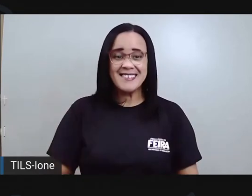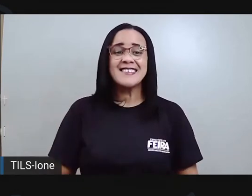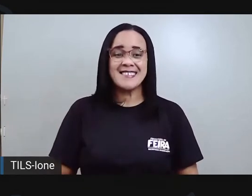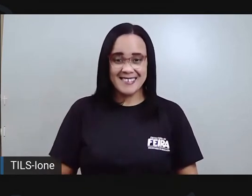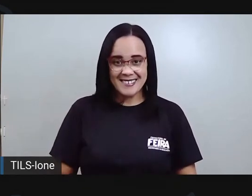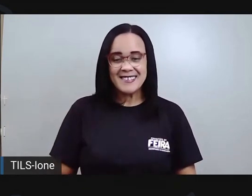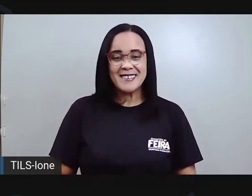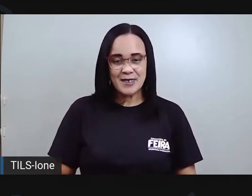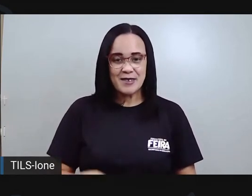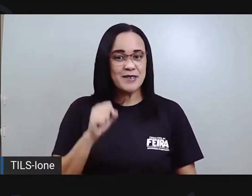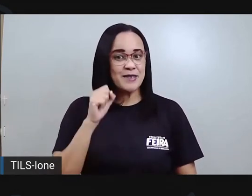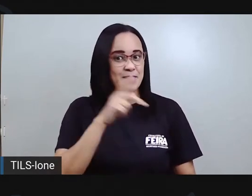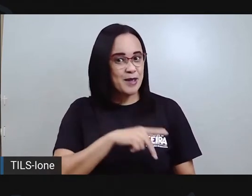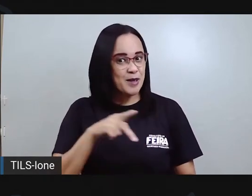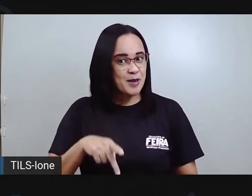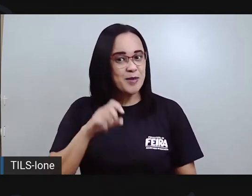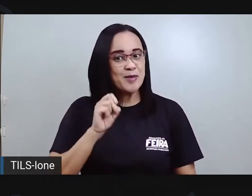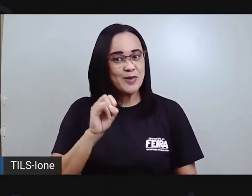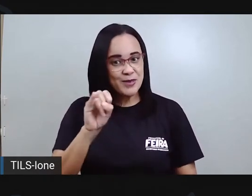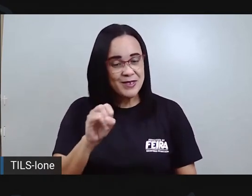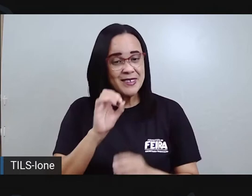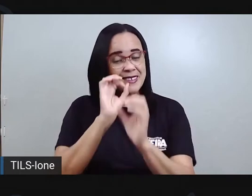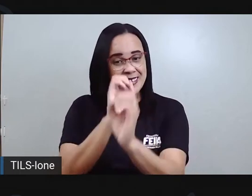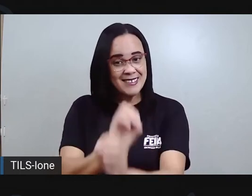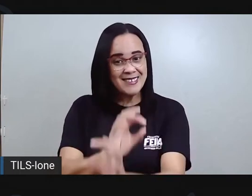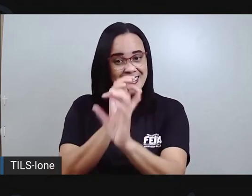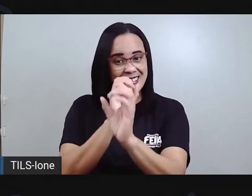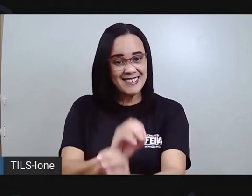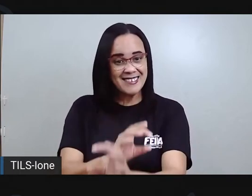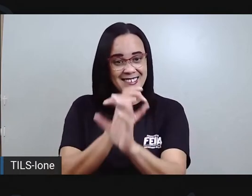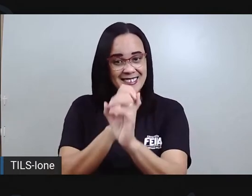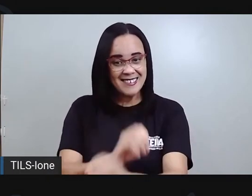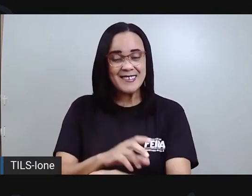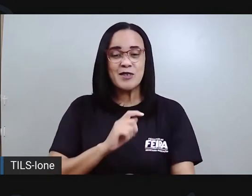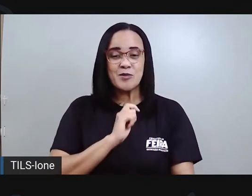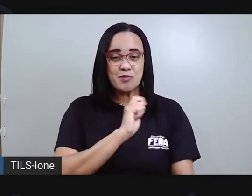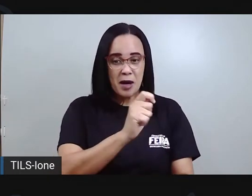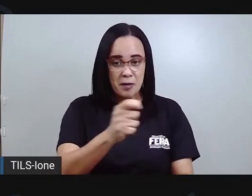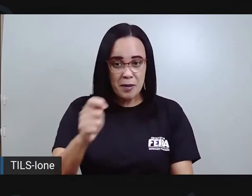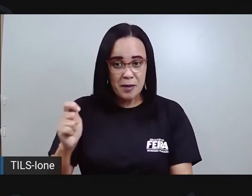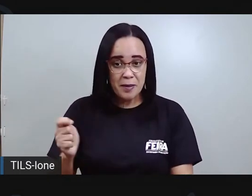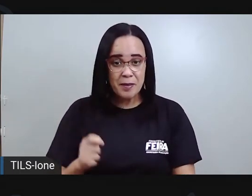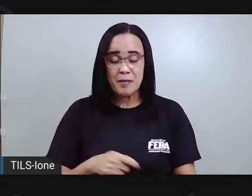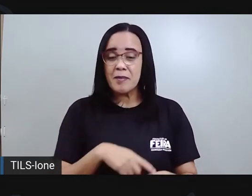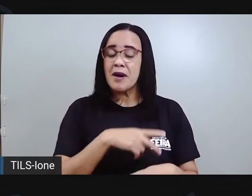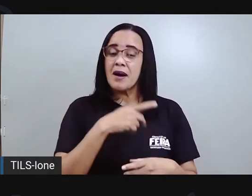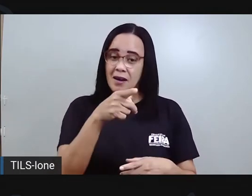Proci ensinou pra gente a tocar o xilofone.